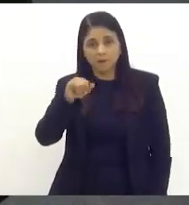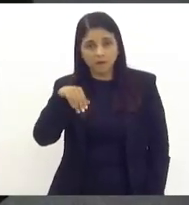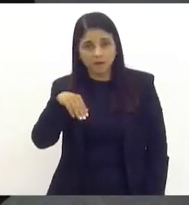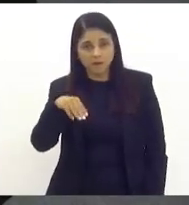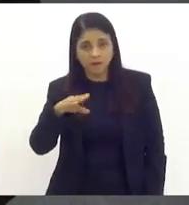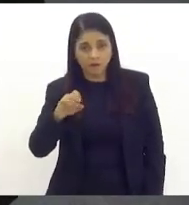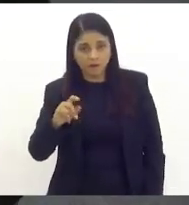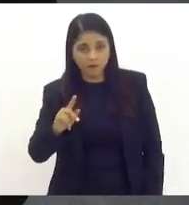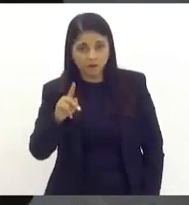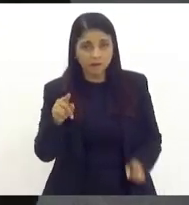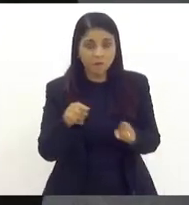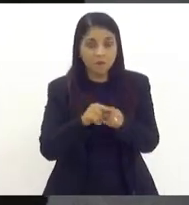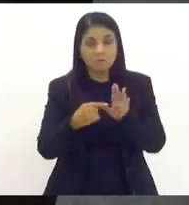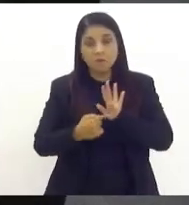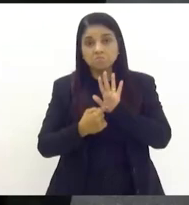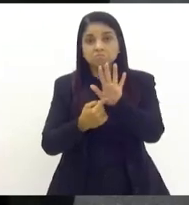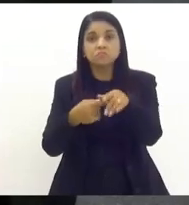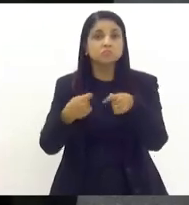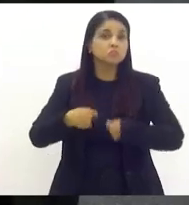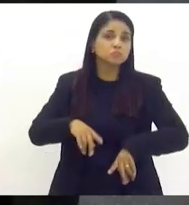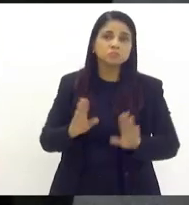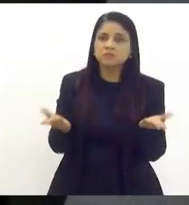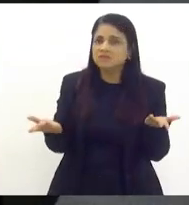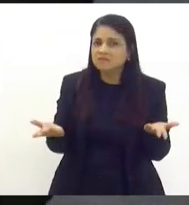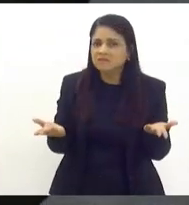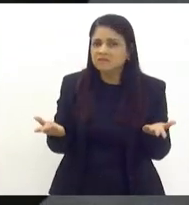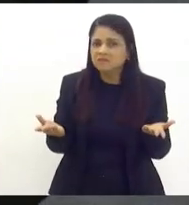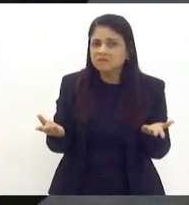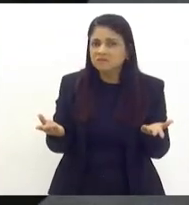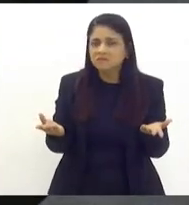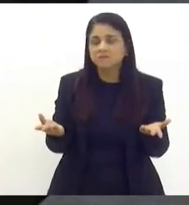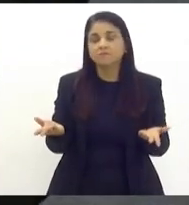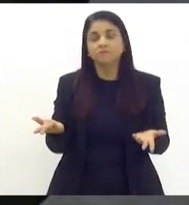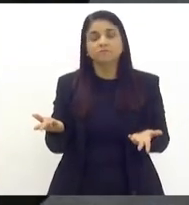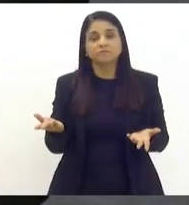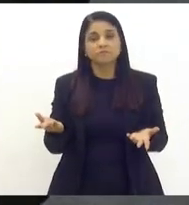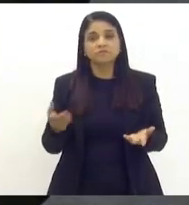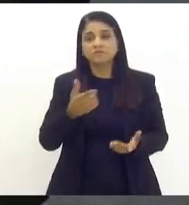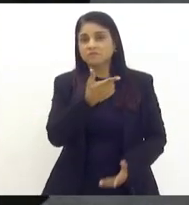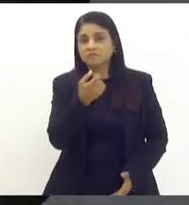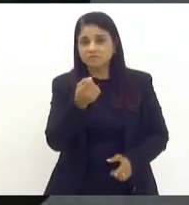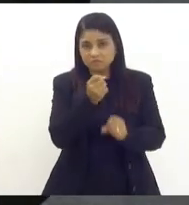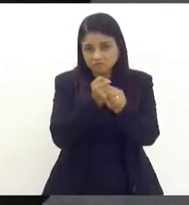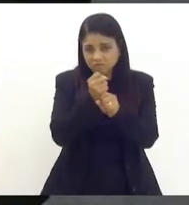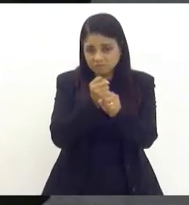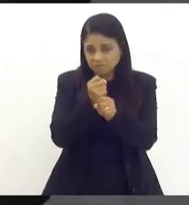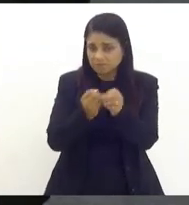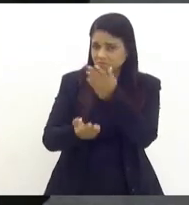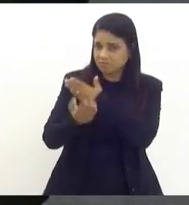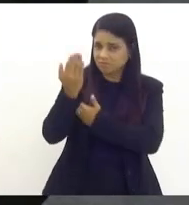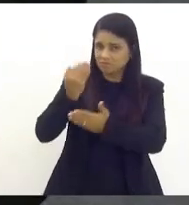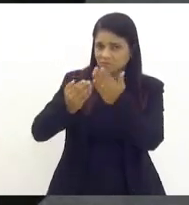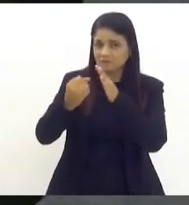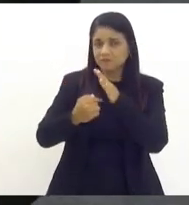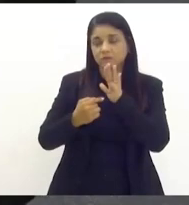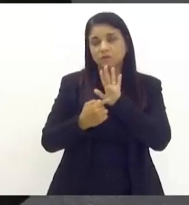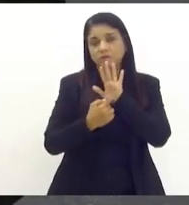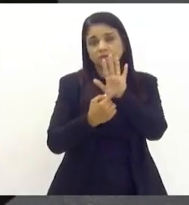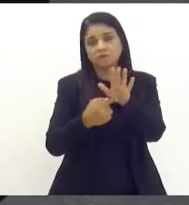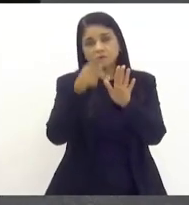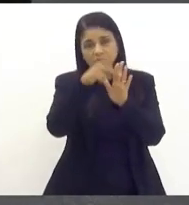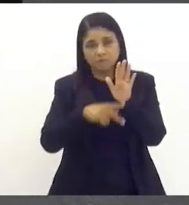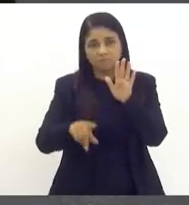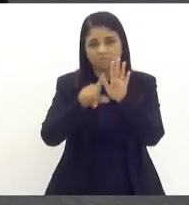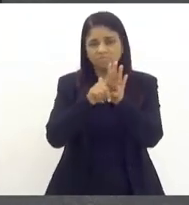então agora eu vou dizer uma coisa para vossa excelência há 20 anos atrás eu apresentei um projeto